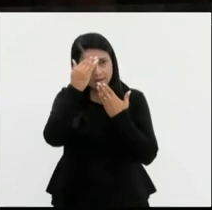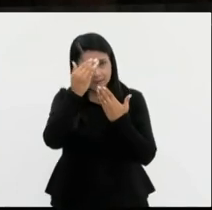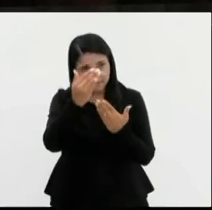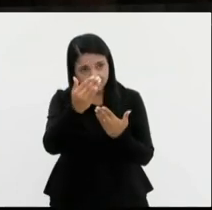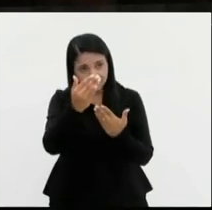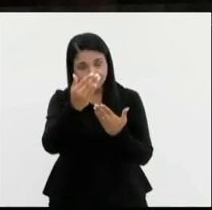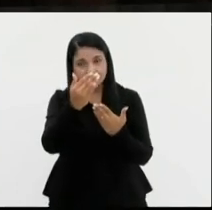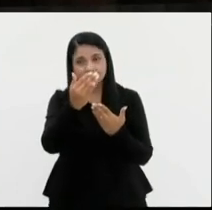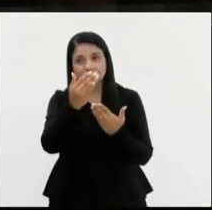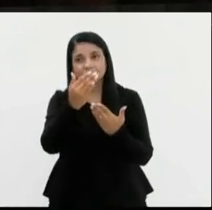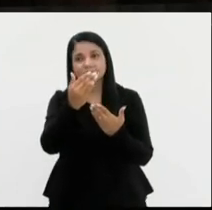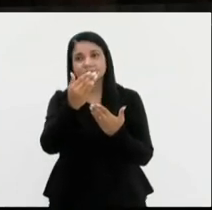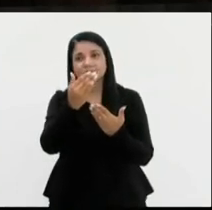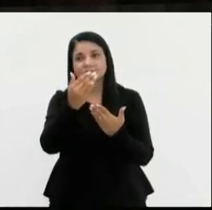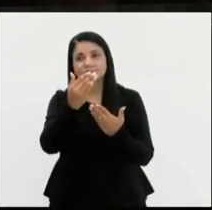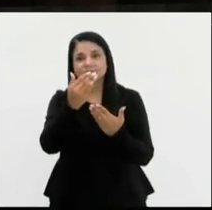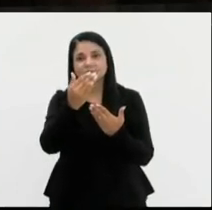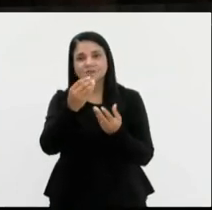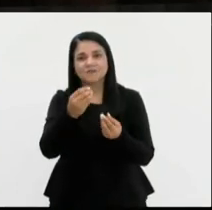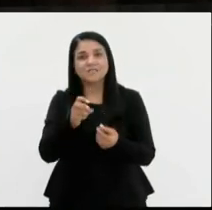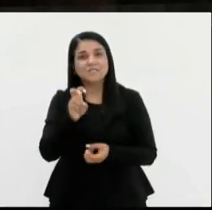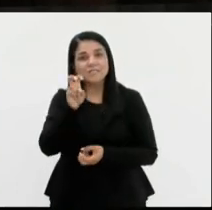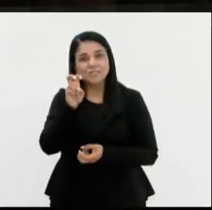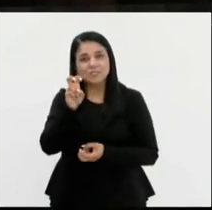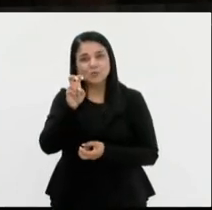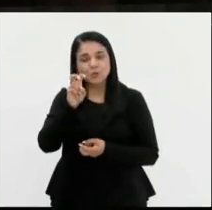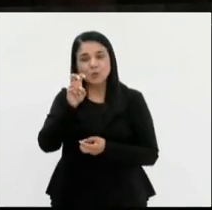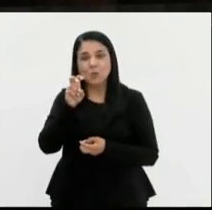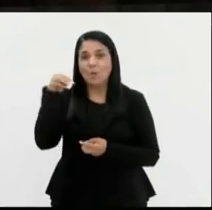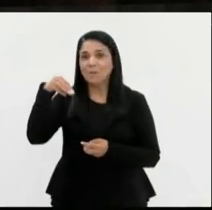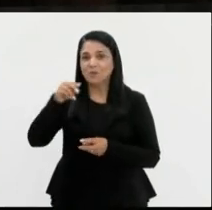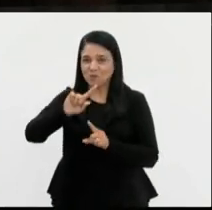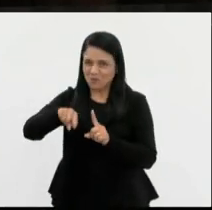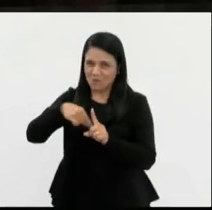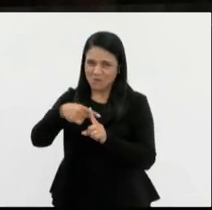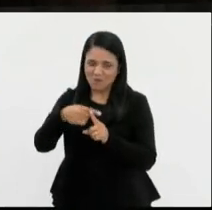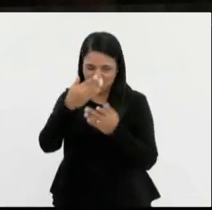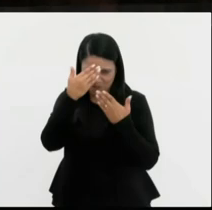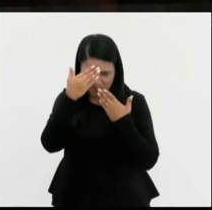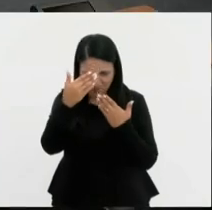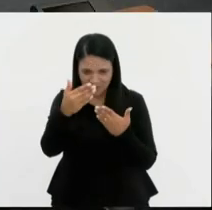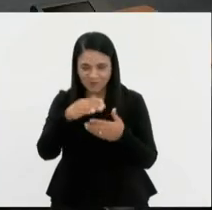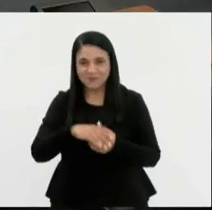excelência que me concedeu 5 minutos a mais muito